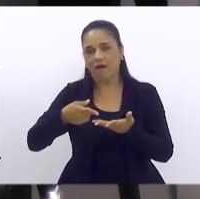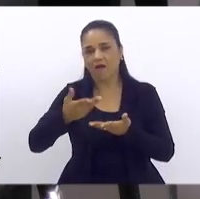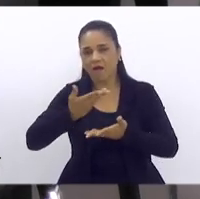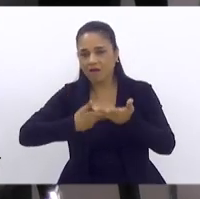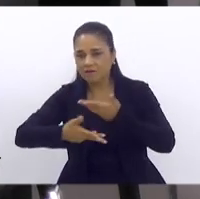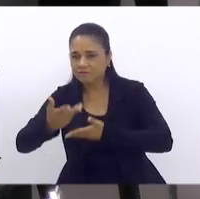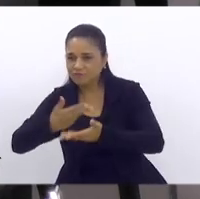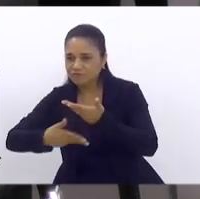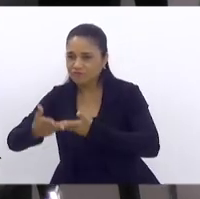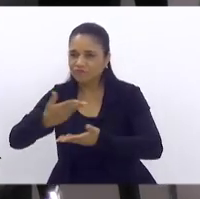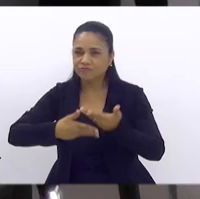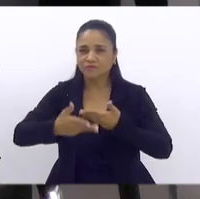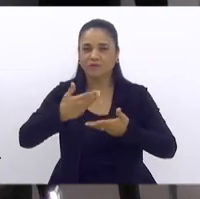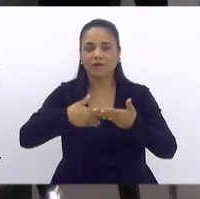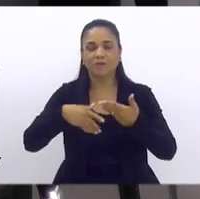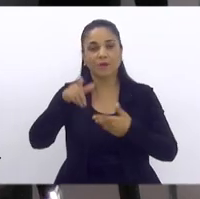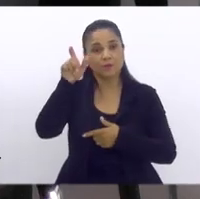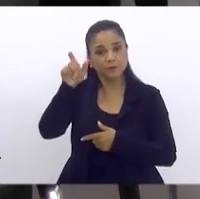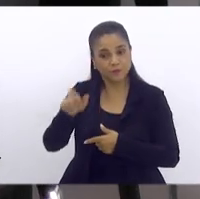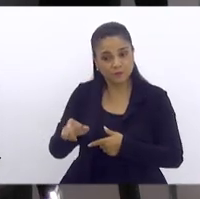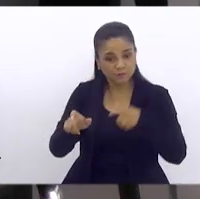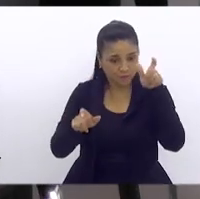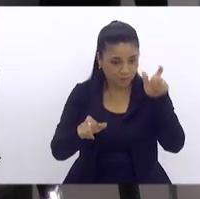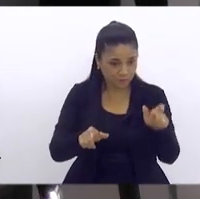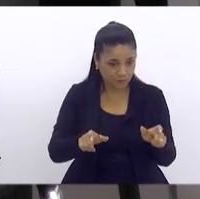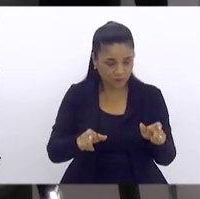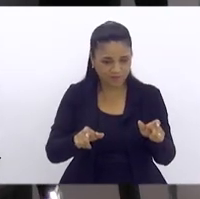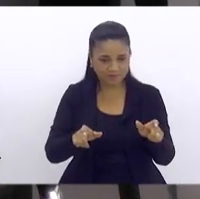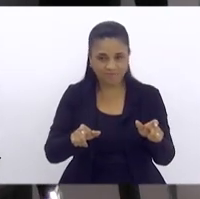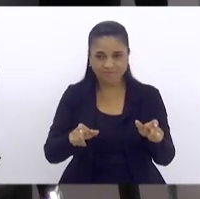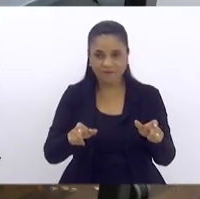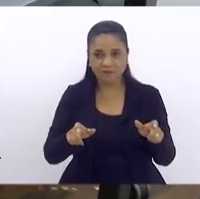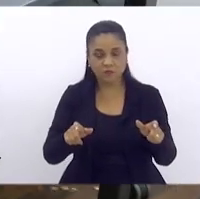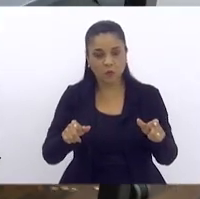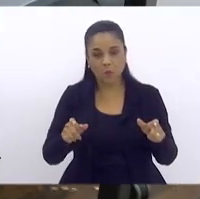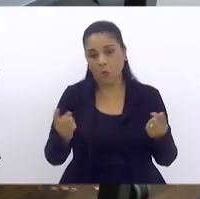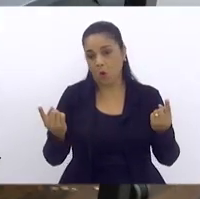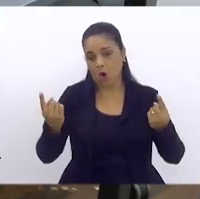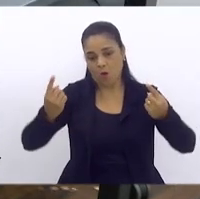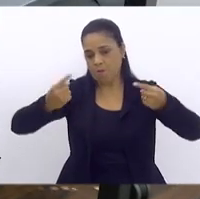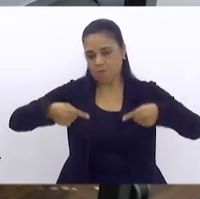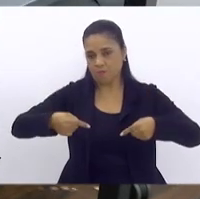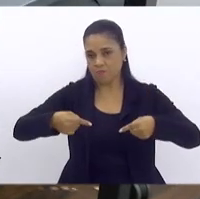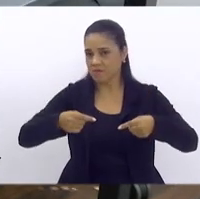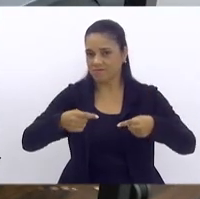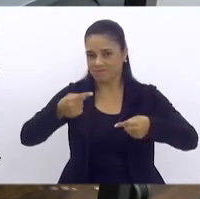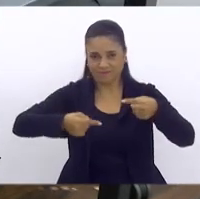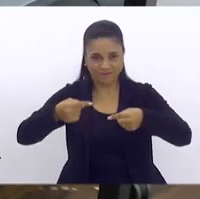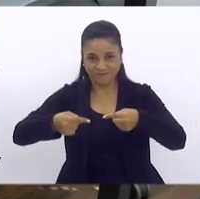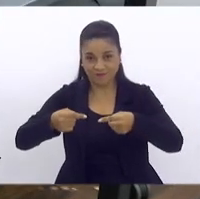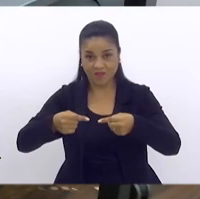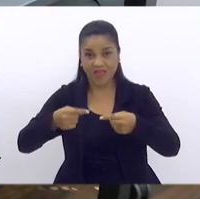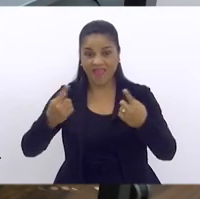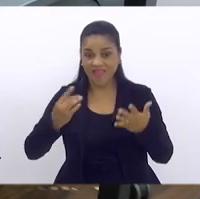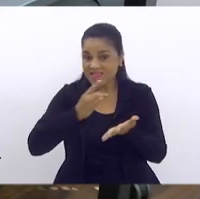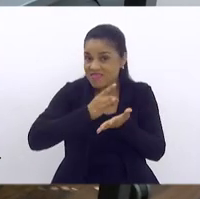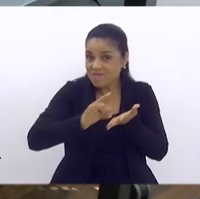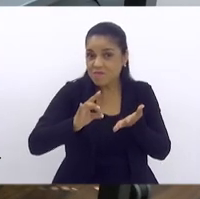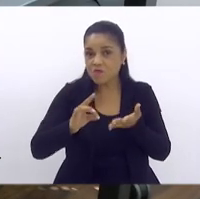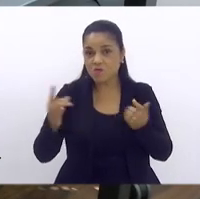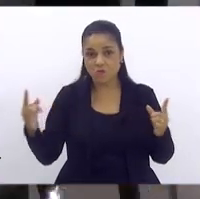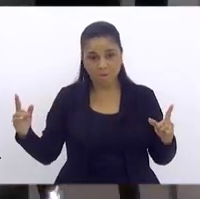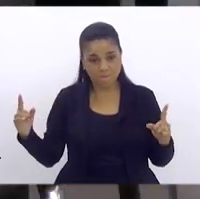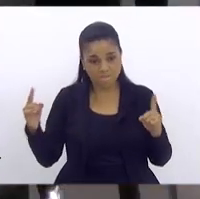eu estava falando antes, onde oponentes não se veem mais como oponentes, mas sim como inimigos. Então, você disseminar